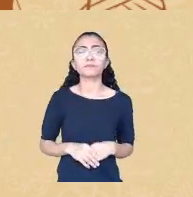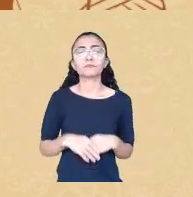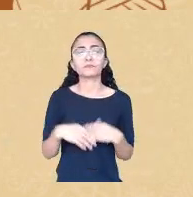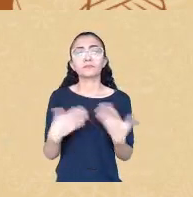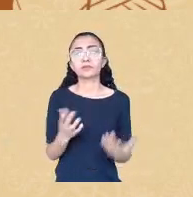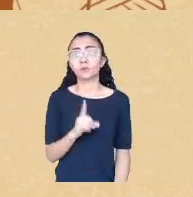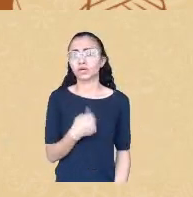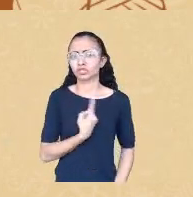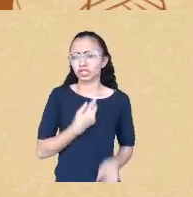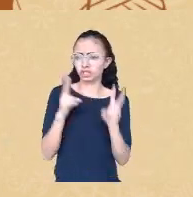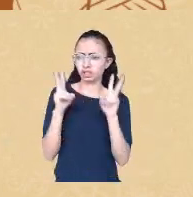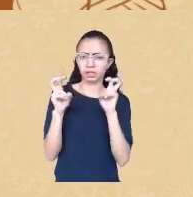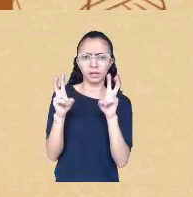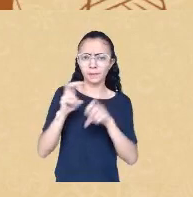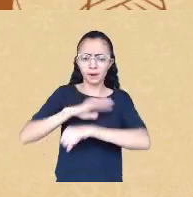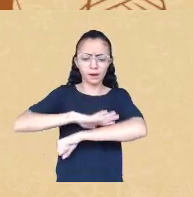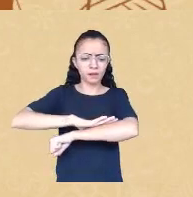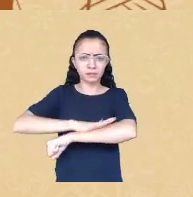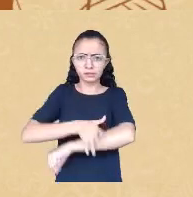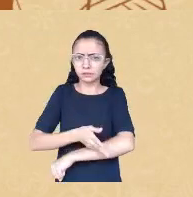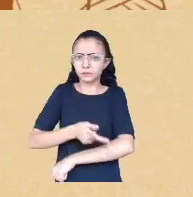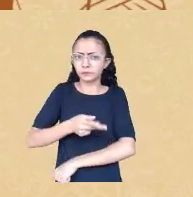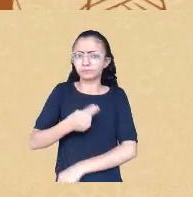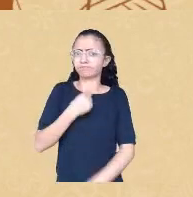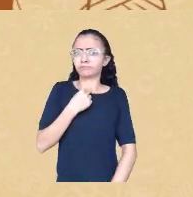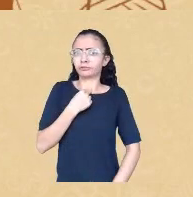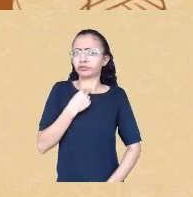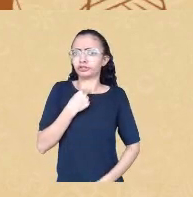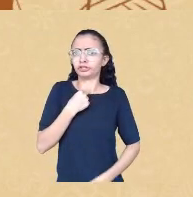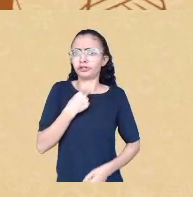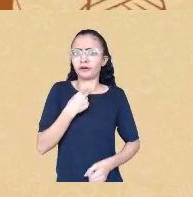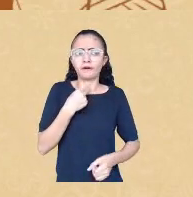não podíamos, né? Então, mas a gente falou.